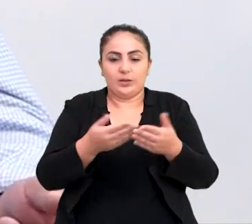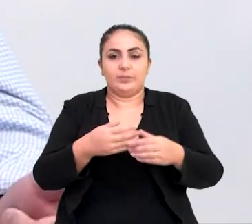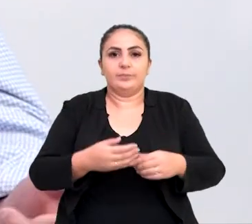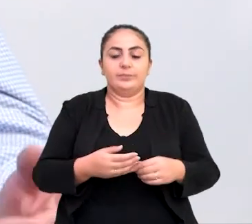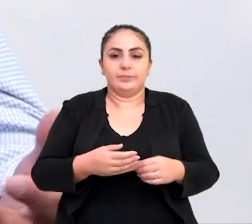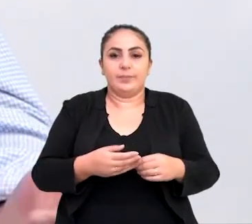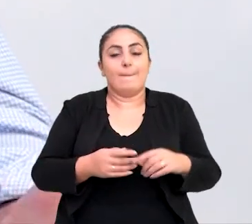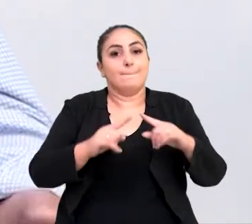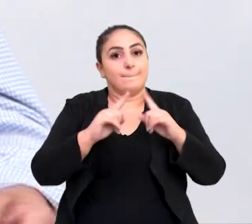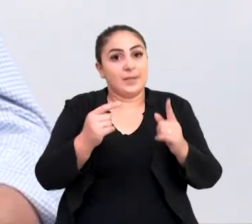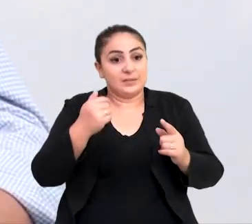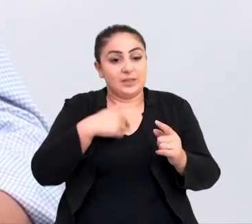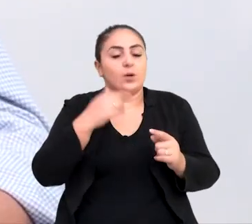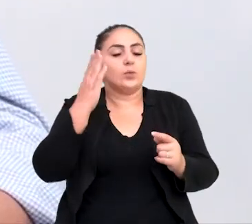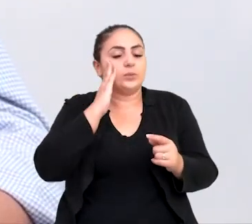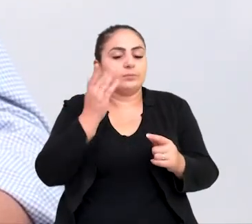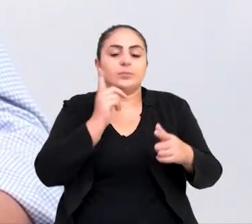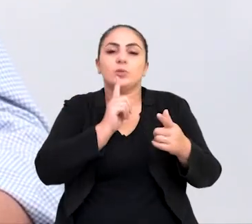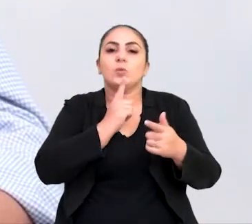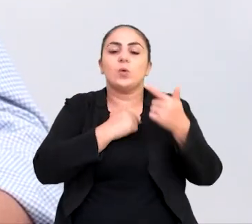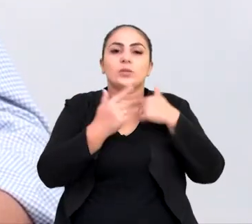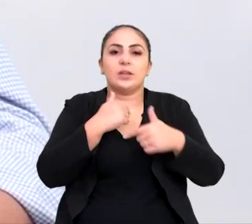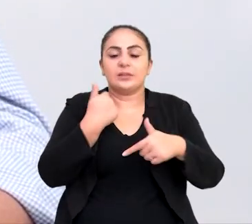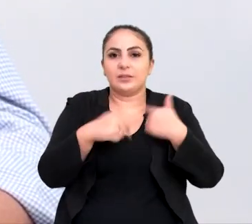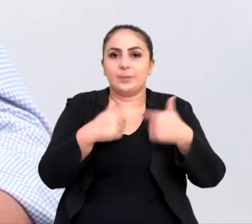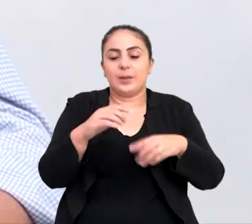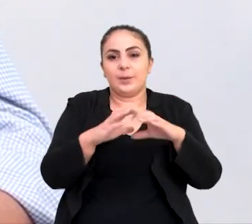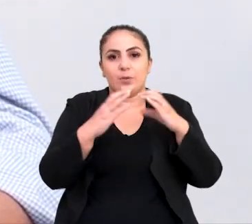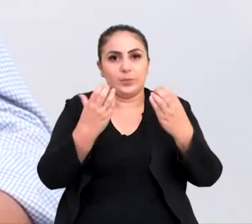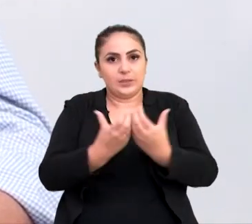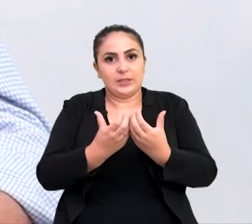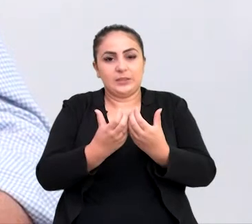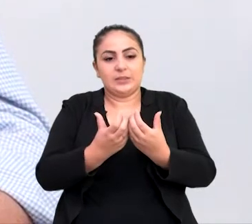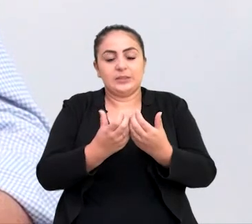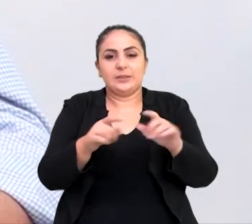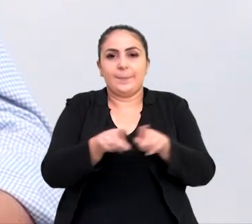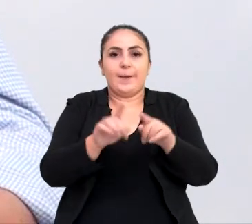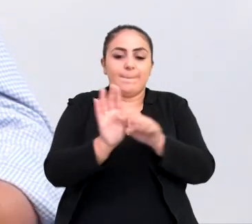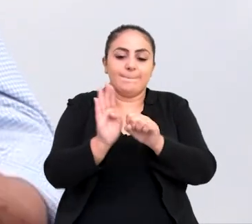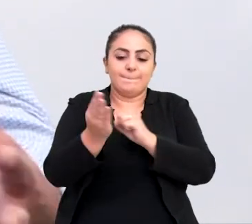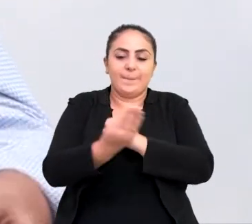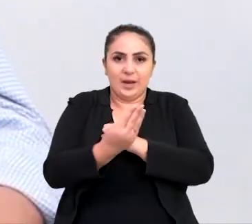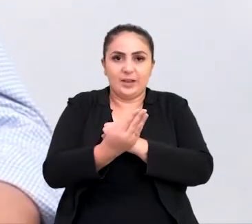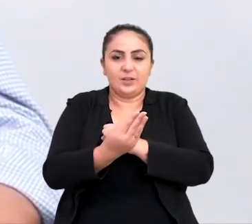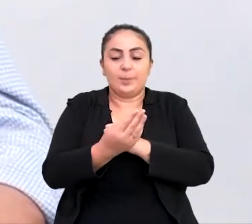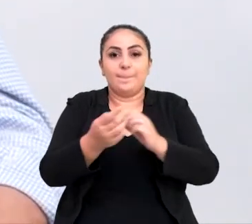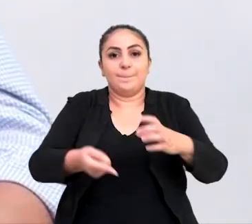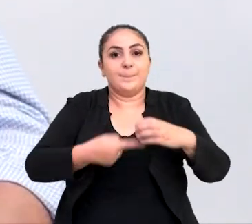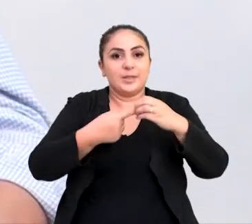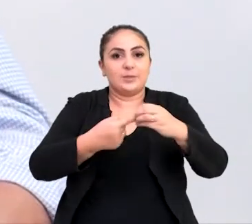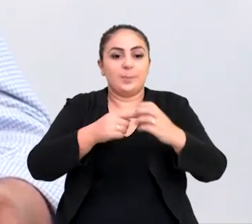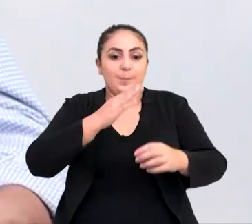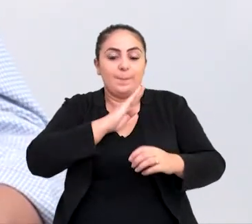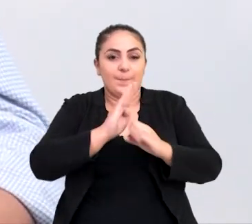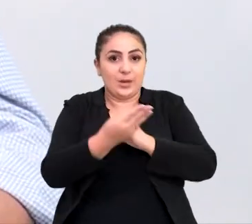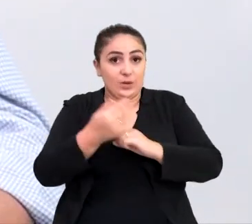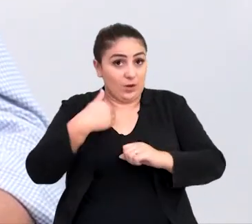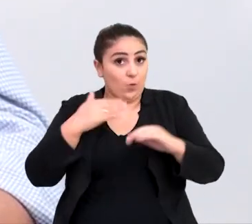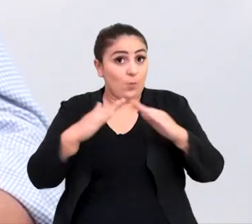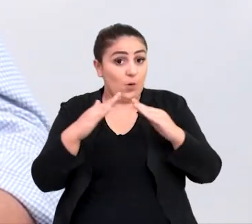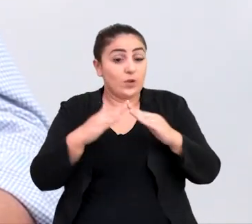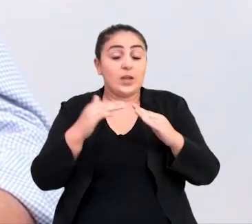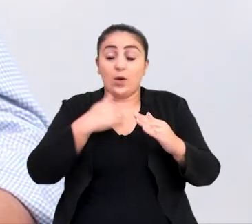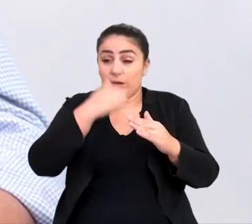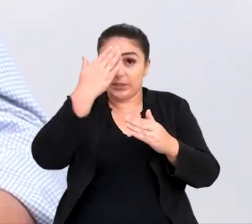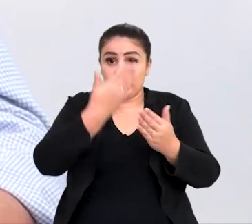né? Mas eu, como sempre gostei muito de trabalhar para a comunidade, para os bairros, lá principalmente no bairro onde eu moro,